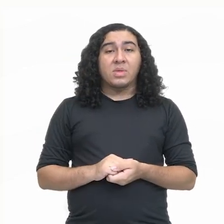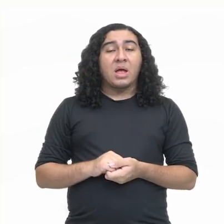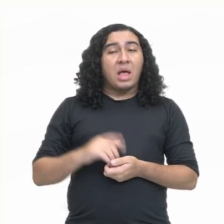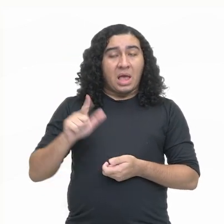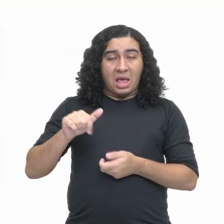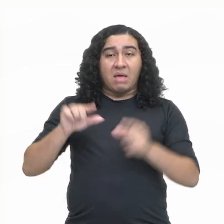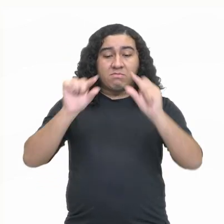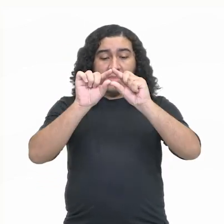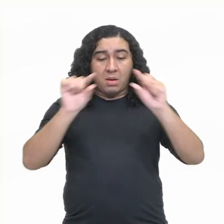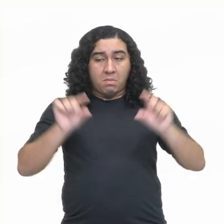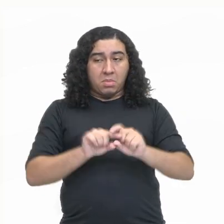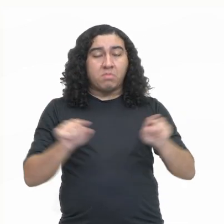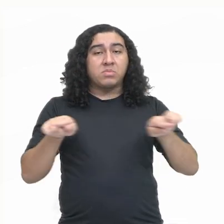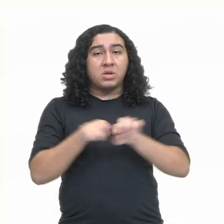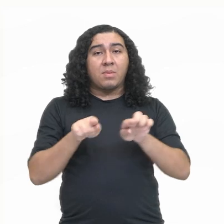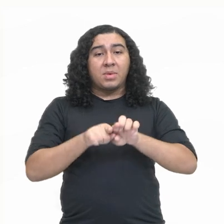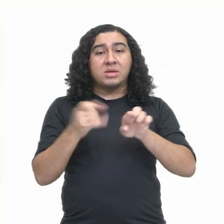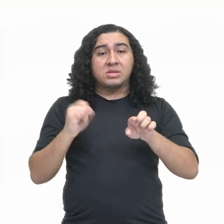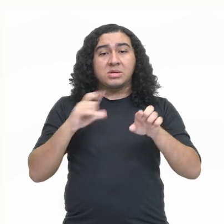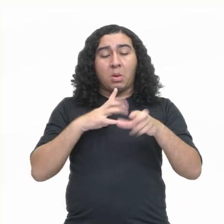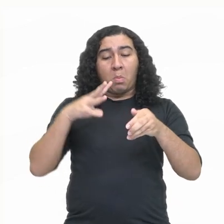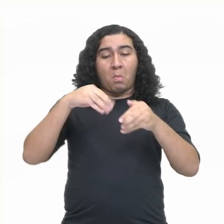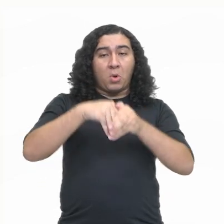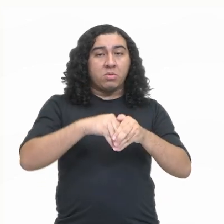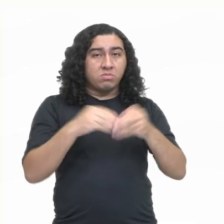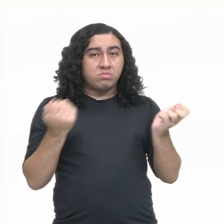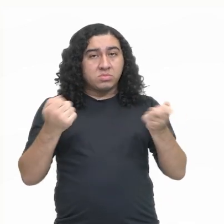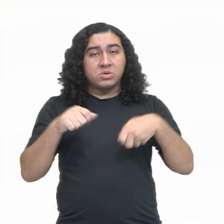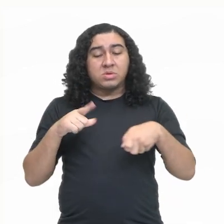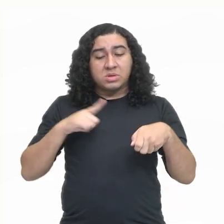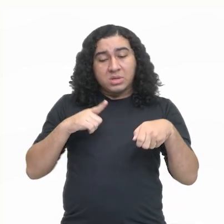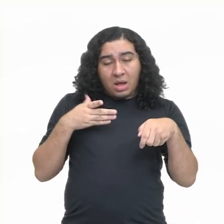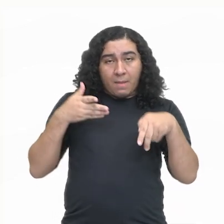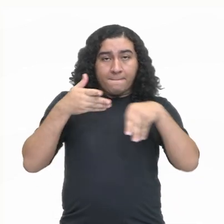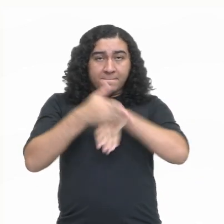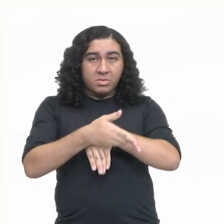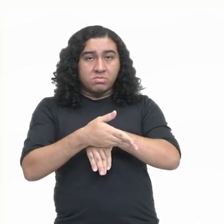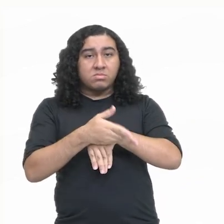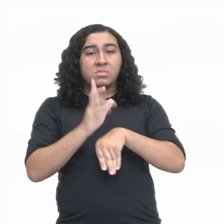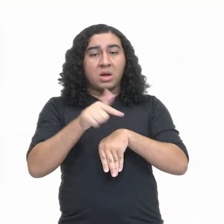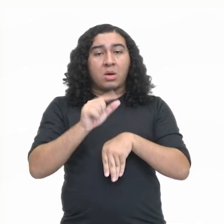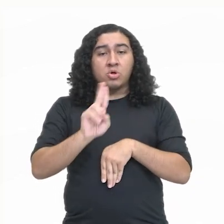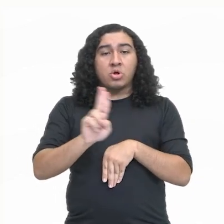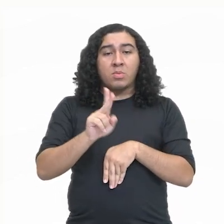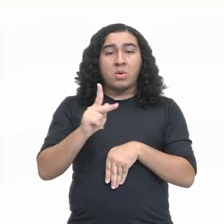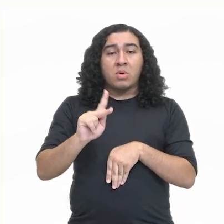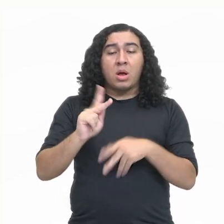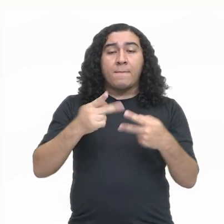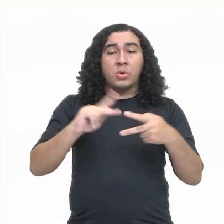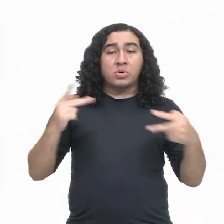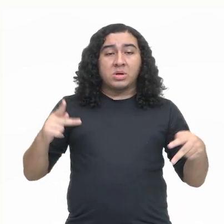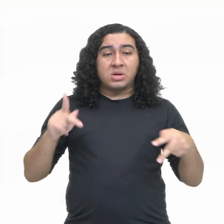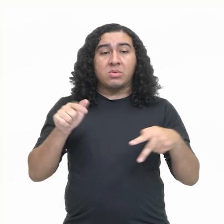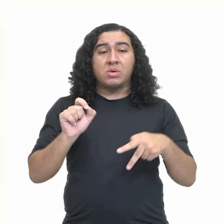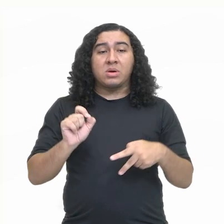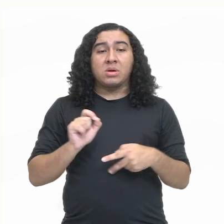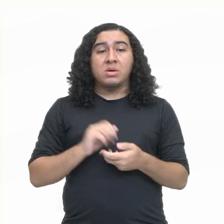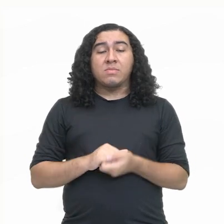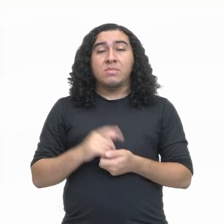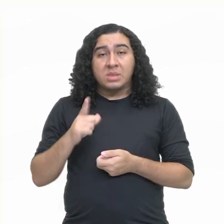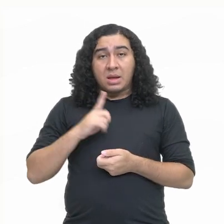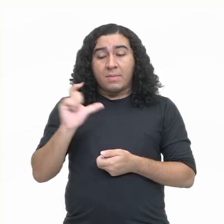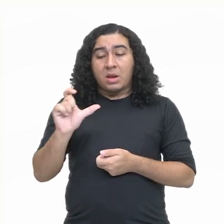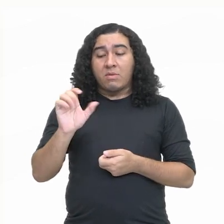lipídica, algumas atravessam completamente a membrana, que são as chamadas proteínas